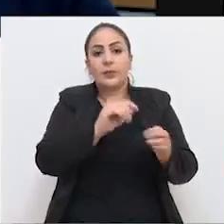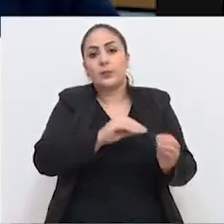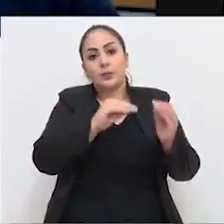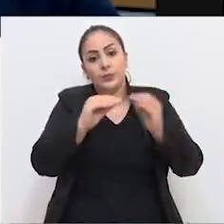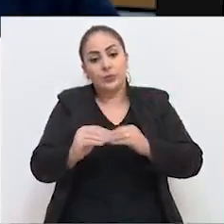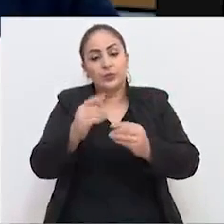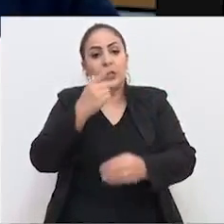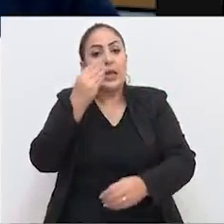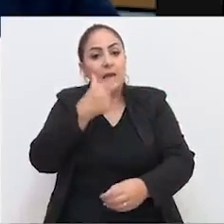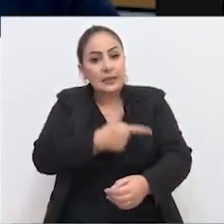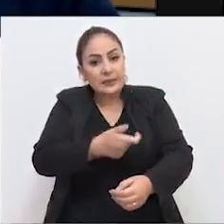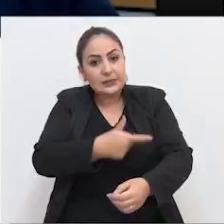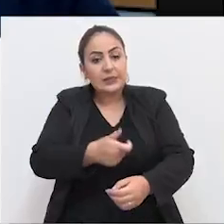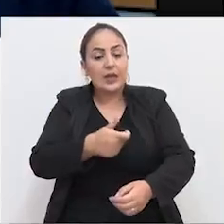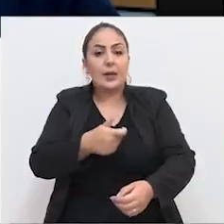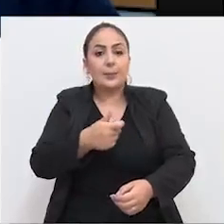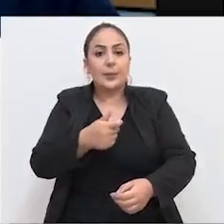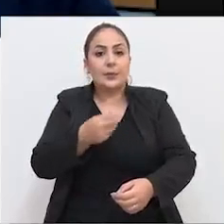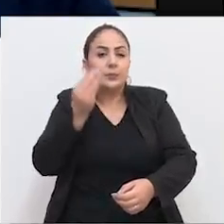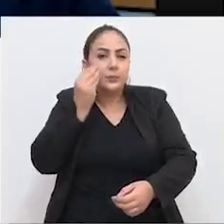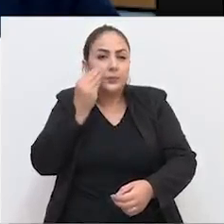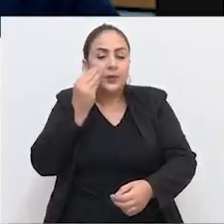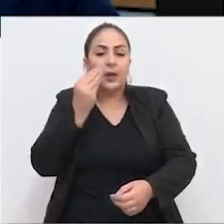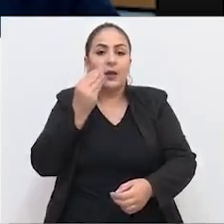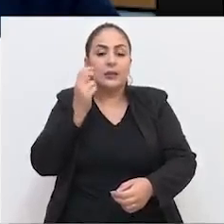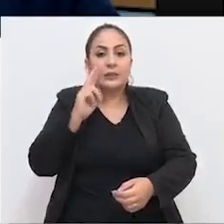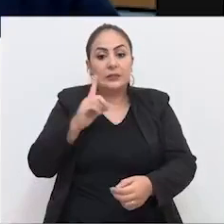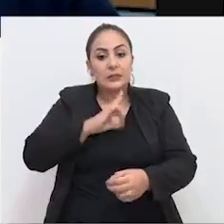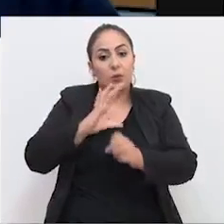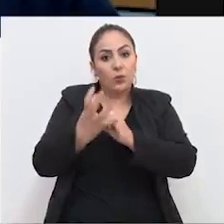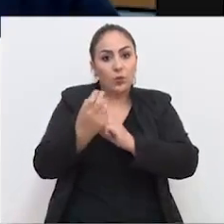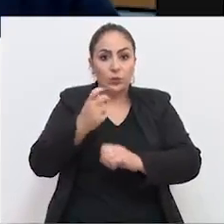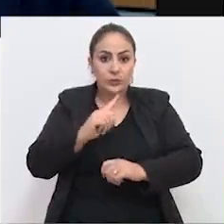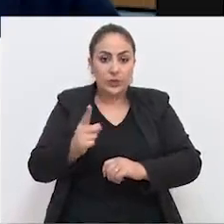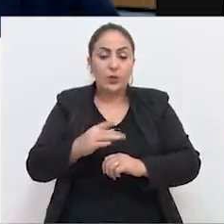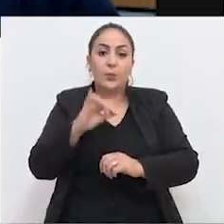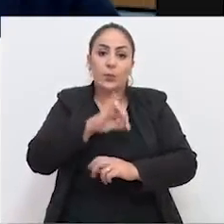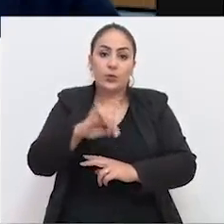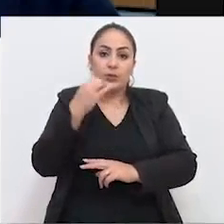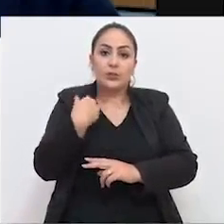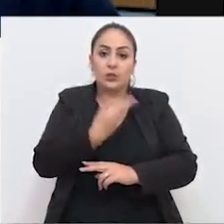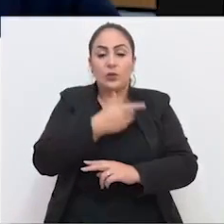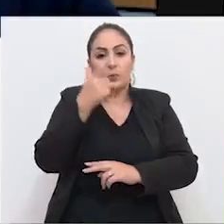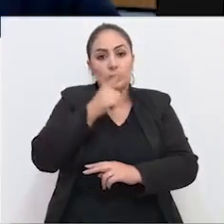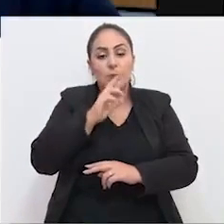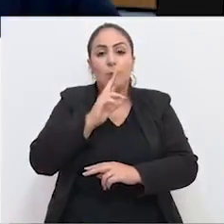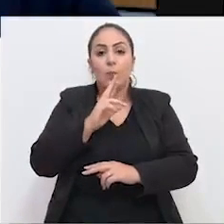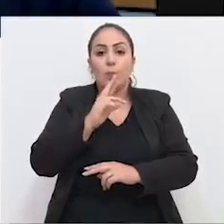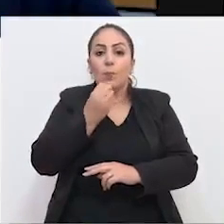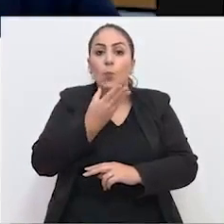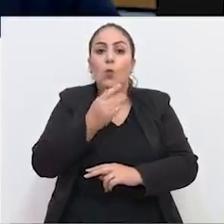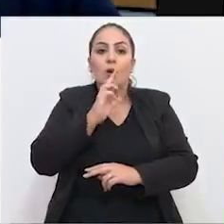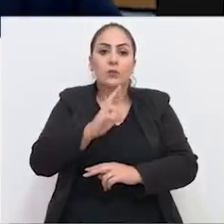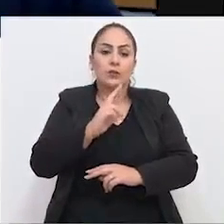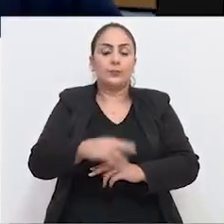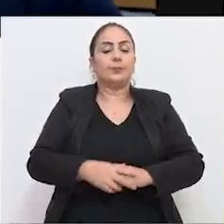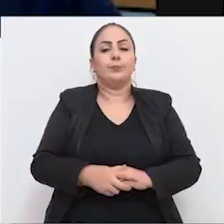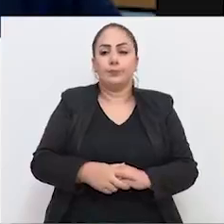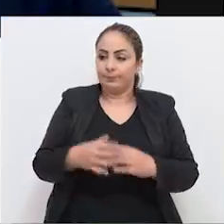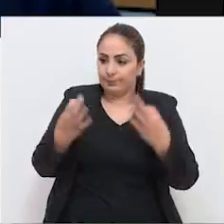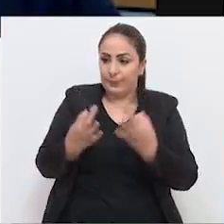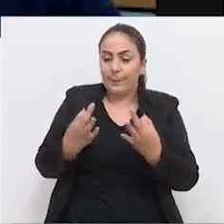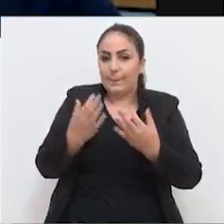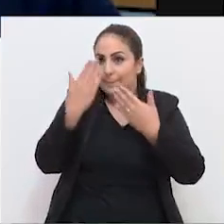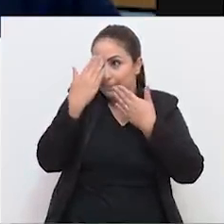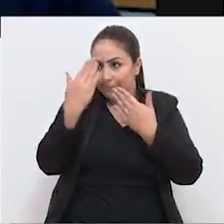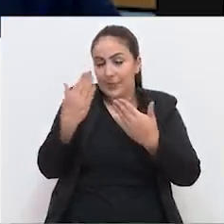testes, nós fizemos esse acordo, esse termo de cooperação, e isso é fundamental para que a gente possa ter boas decisões.